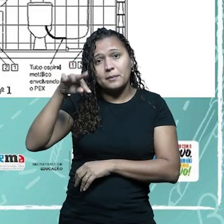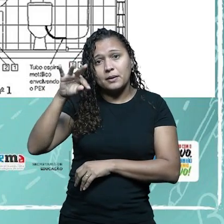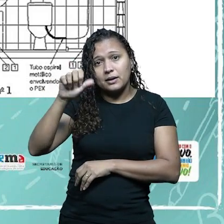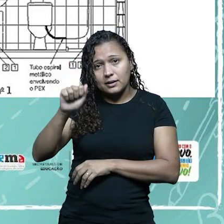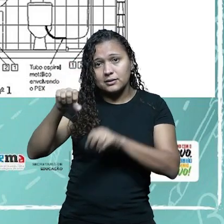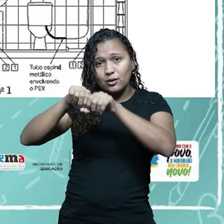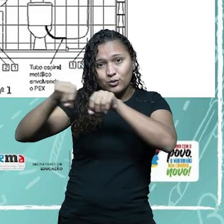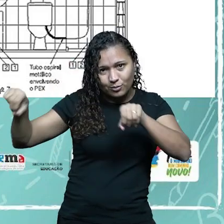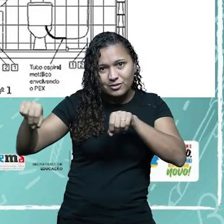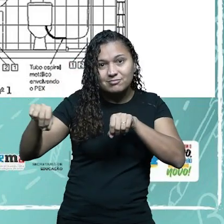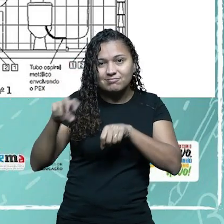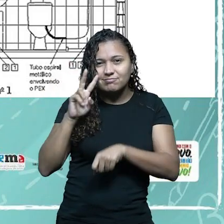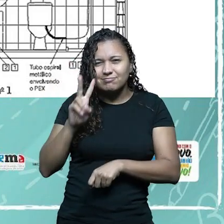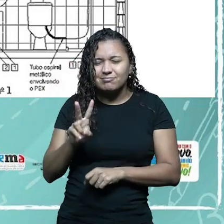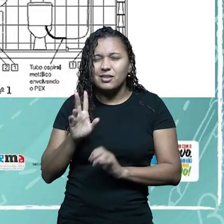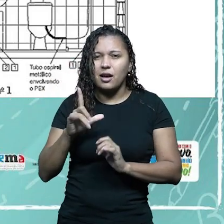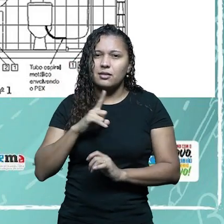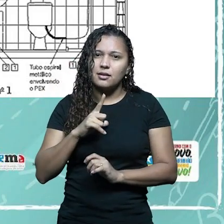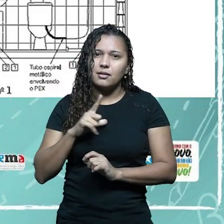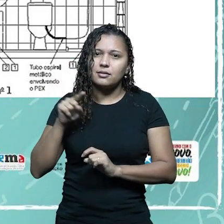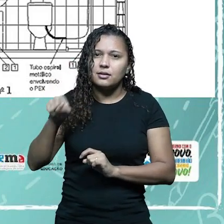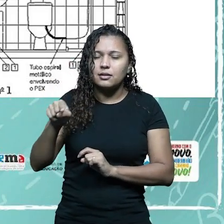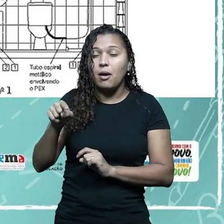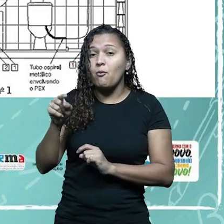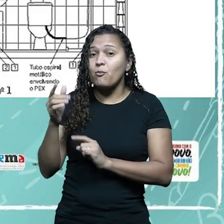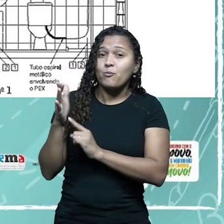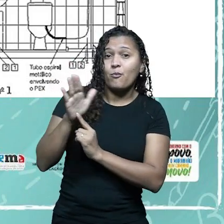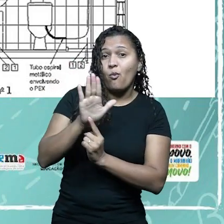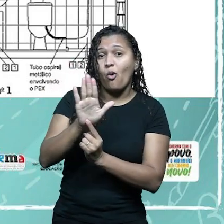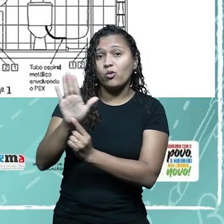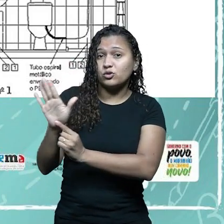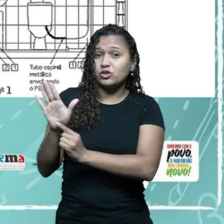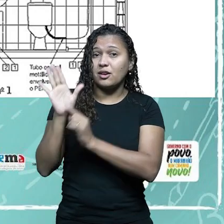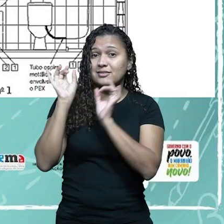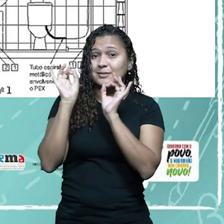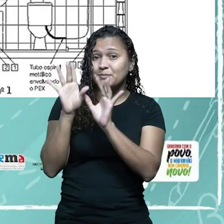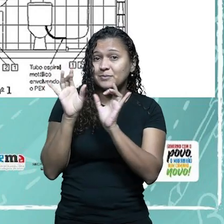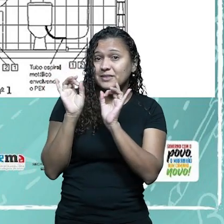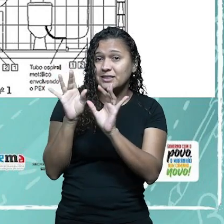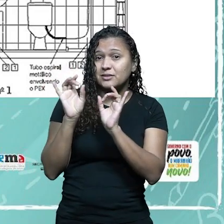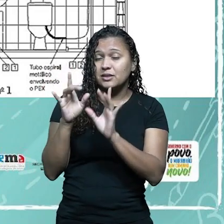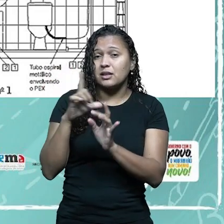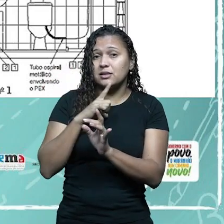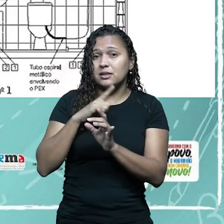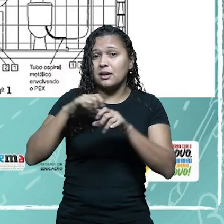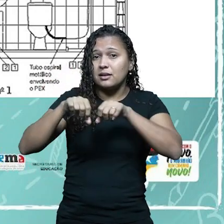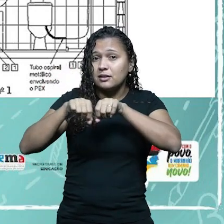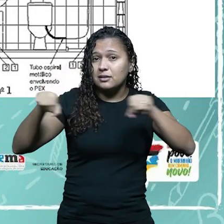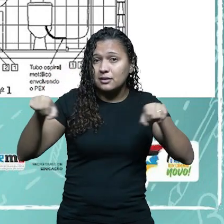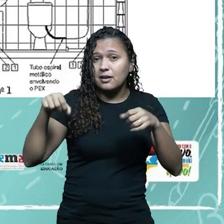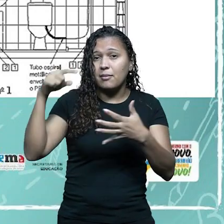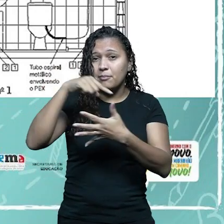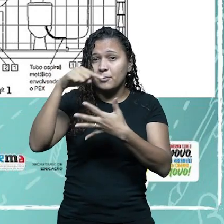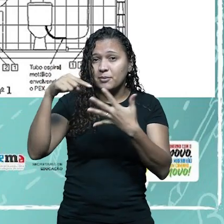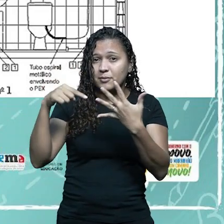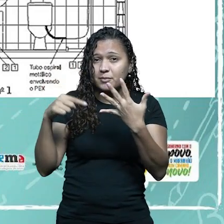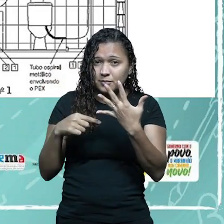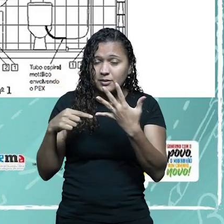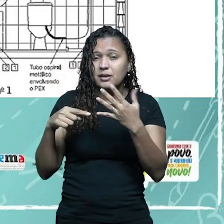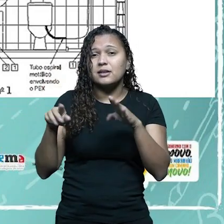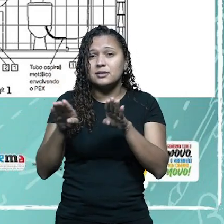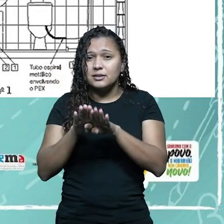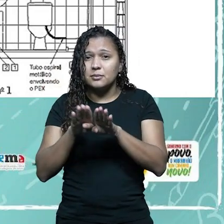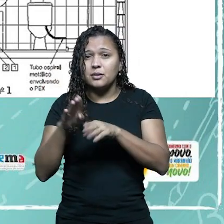planta de tubulação, como aparece ali, ela vai mostrar especificamente a parte de encanação e os elementos que